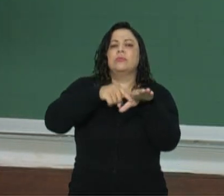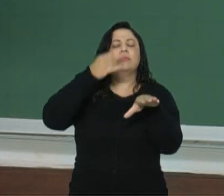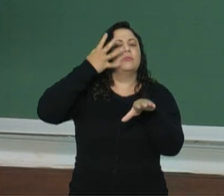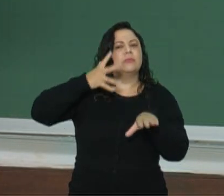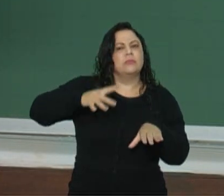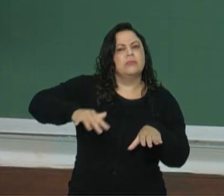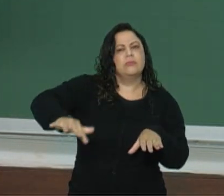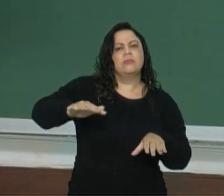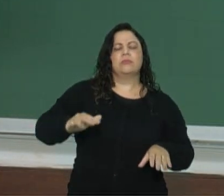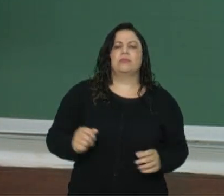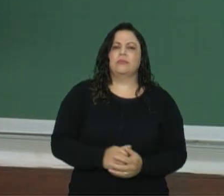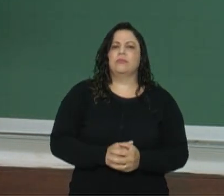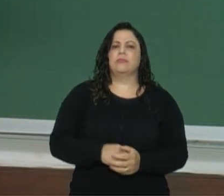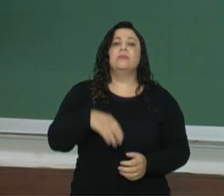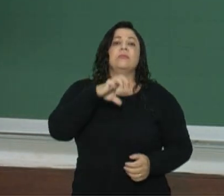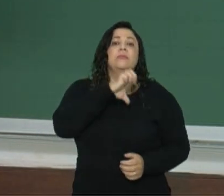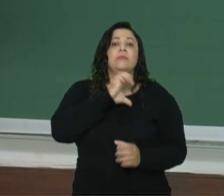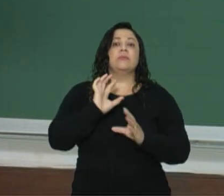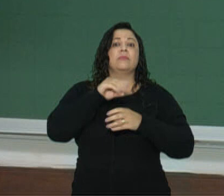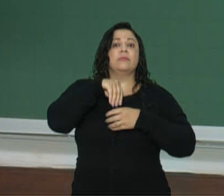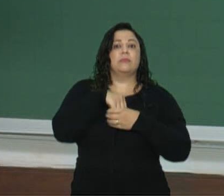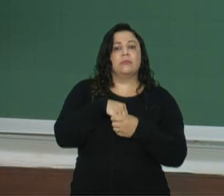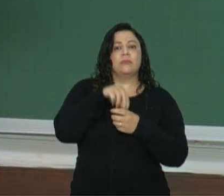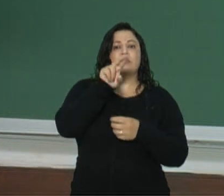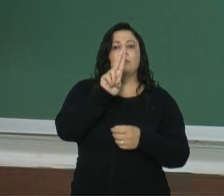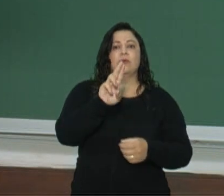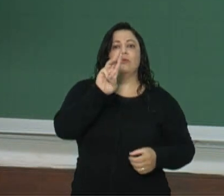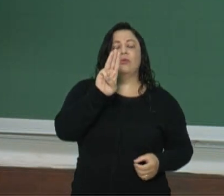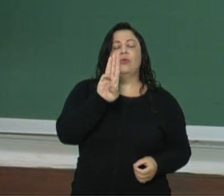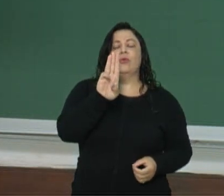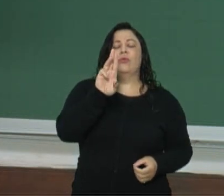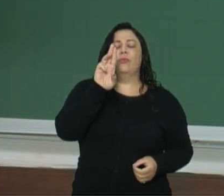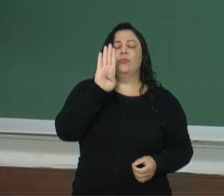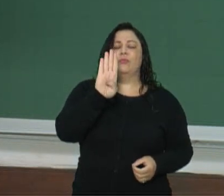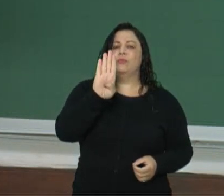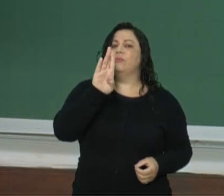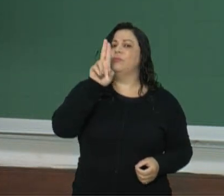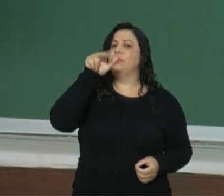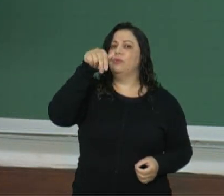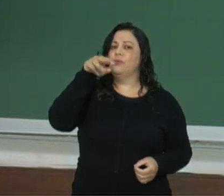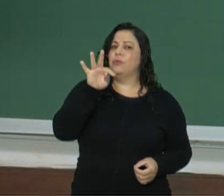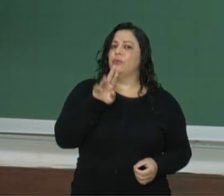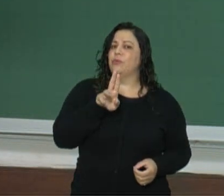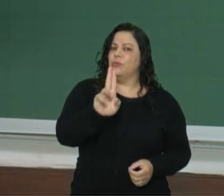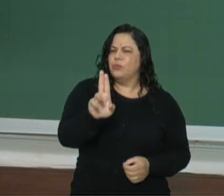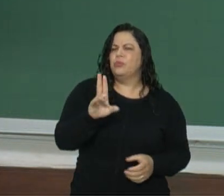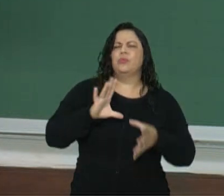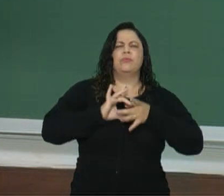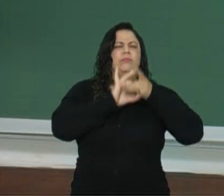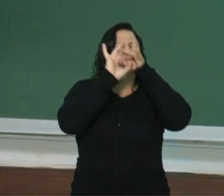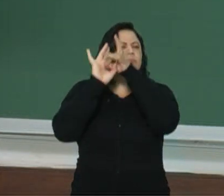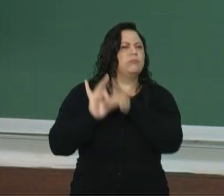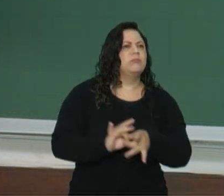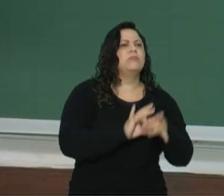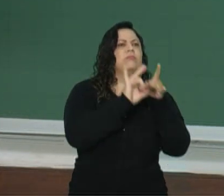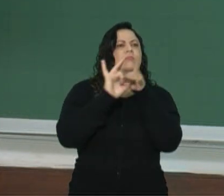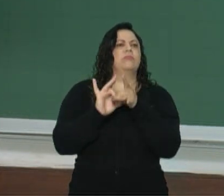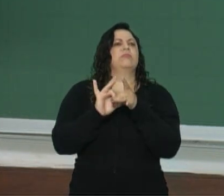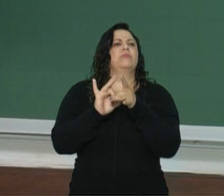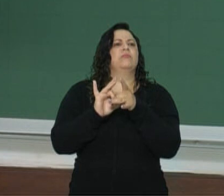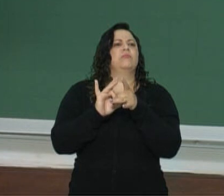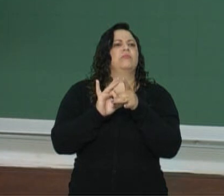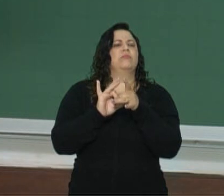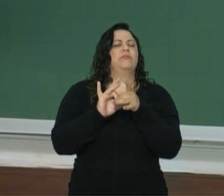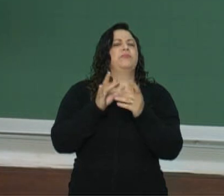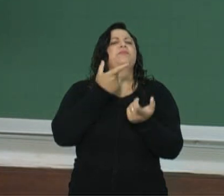existe algo muito importante quando se fala de grupo, de união, de desejo conjunto.